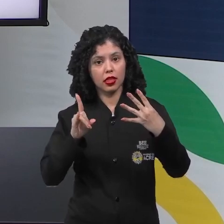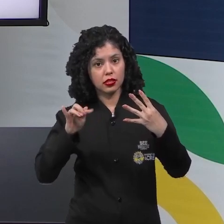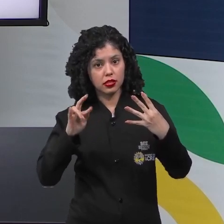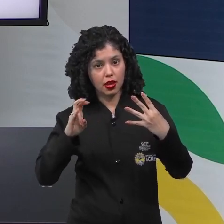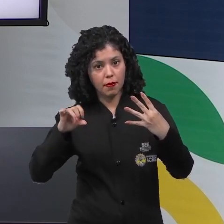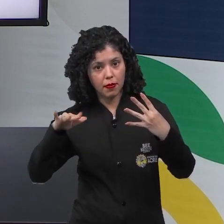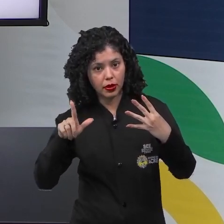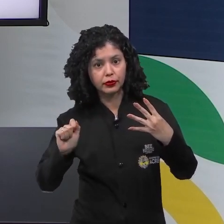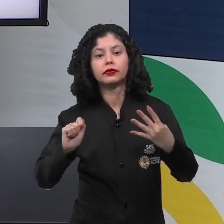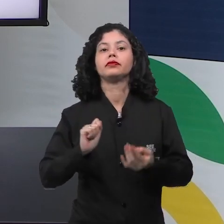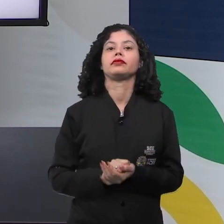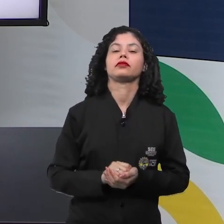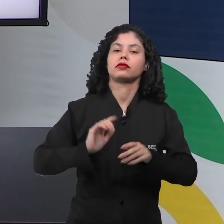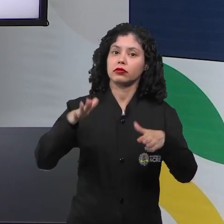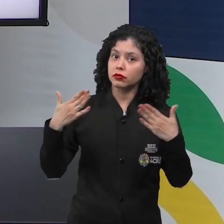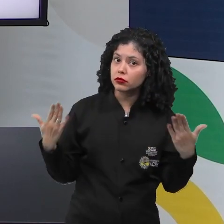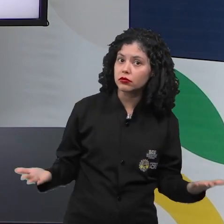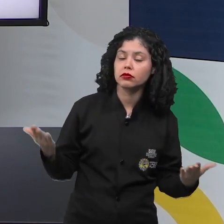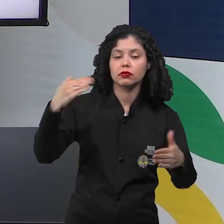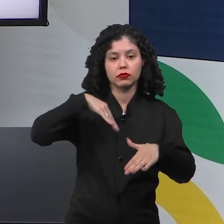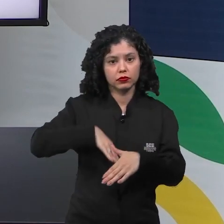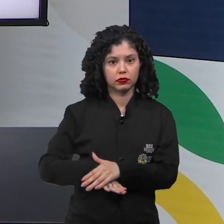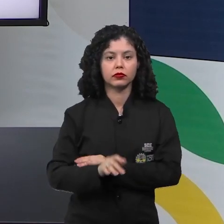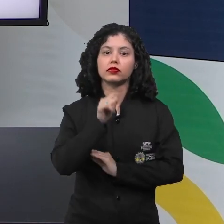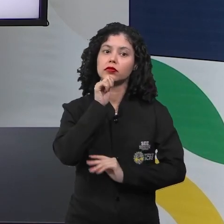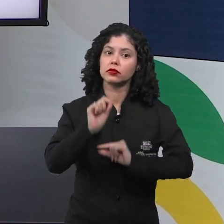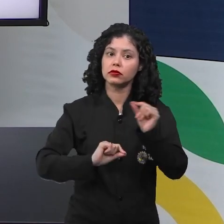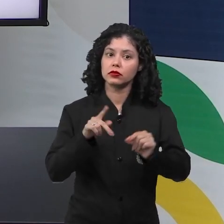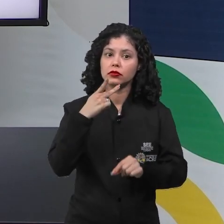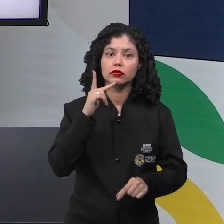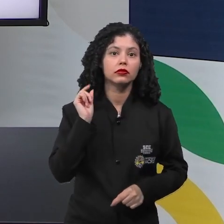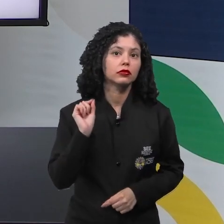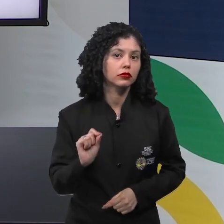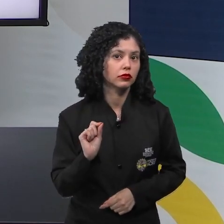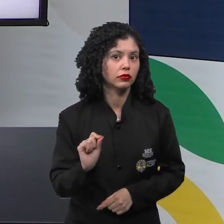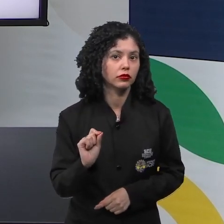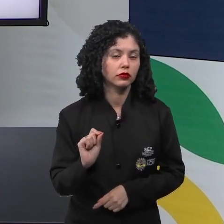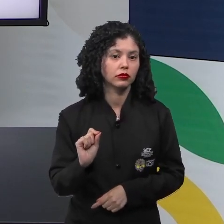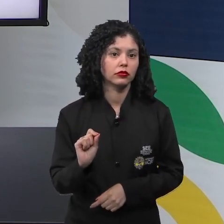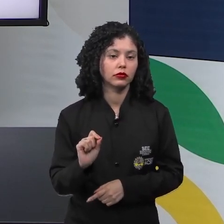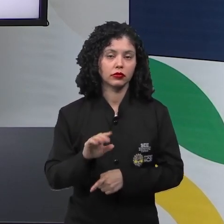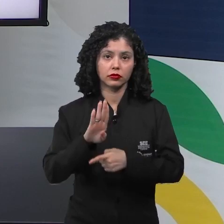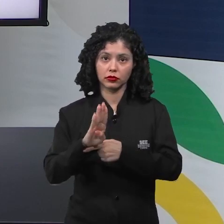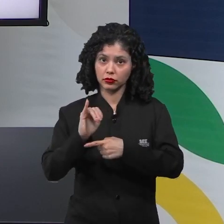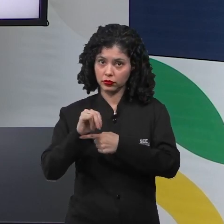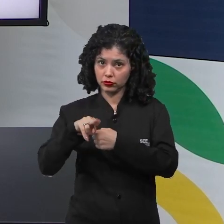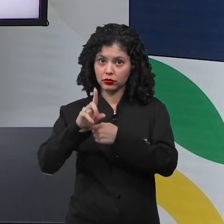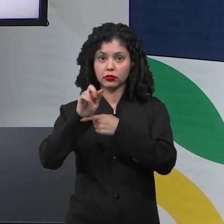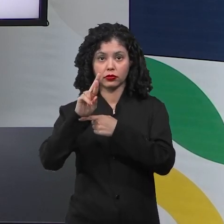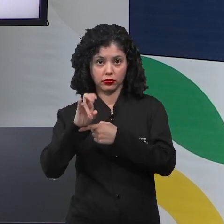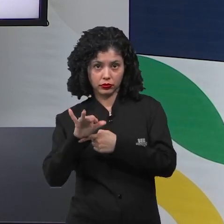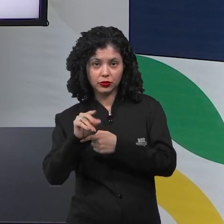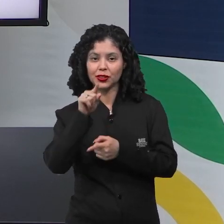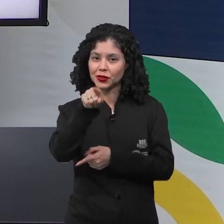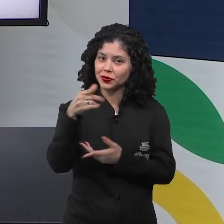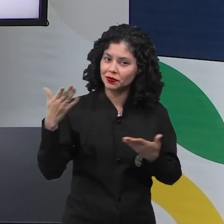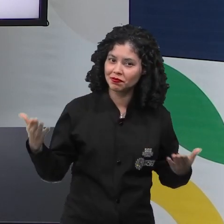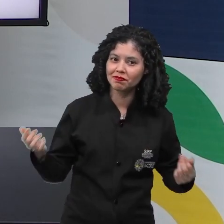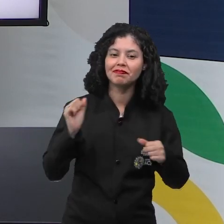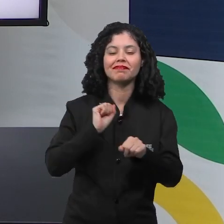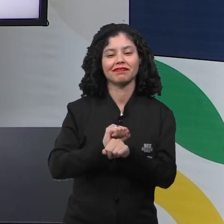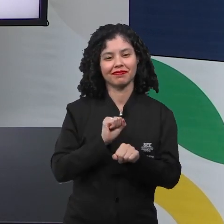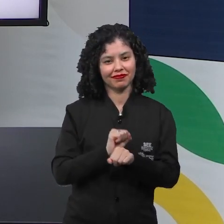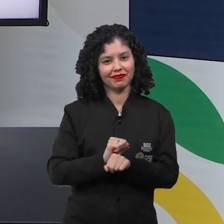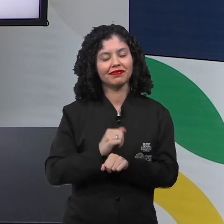caso das unidades de armazenamento, falamos sobre binários. E eu espero que você